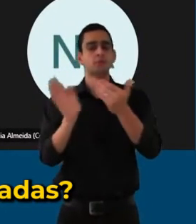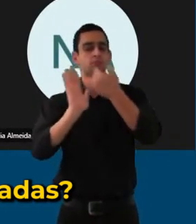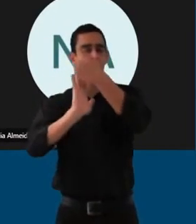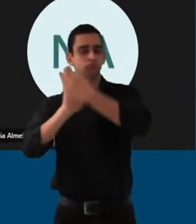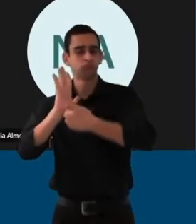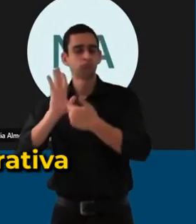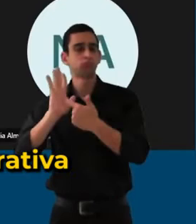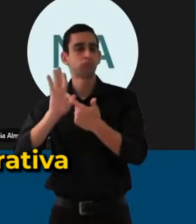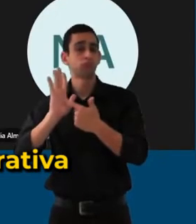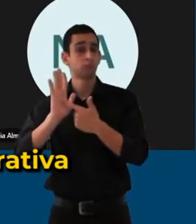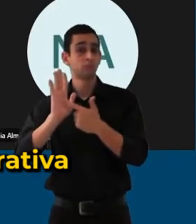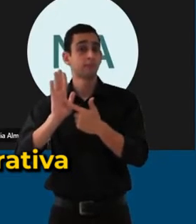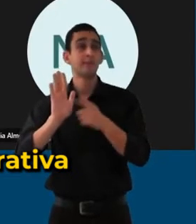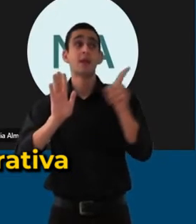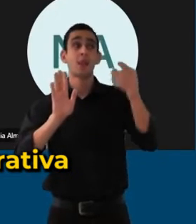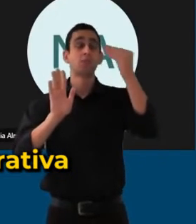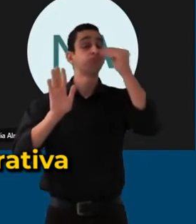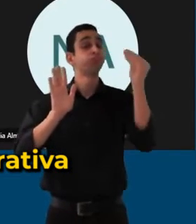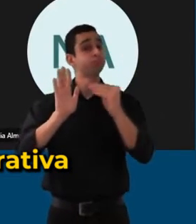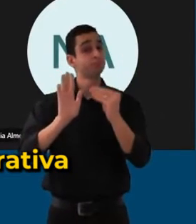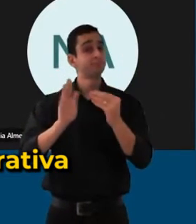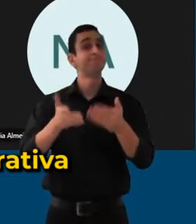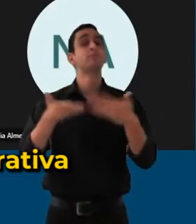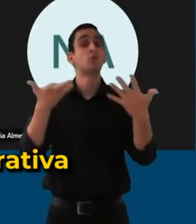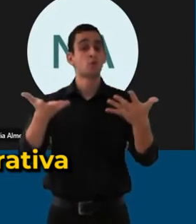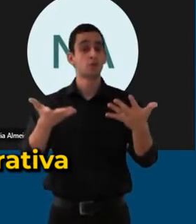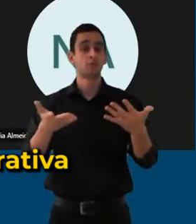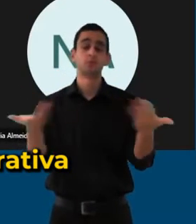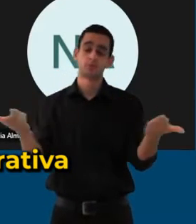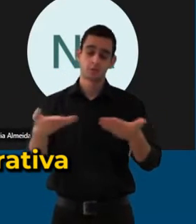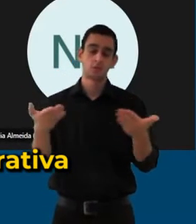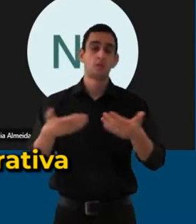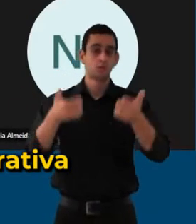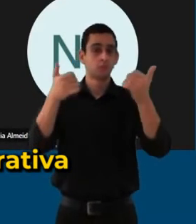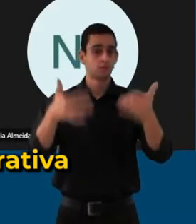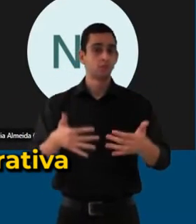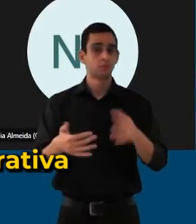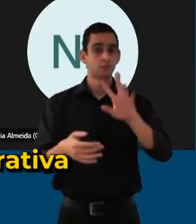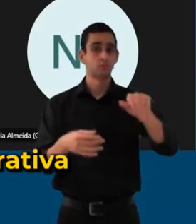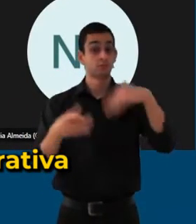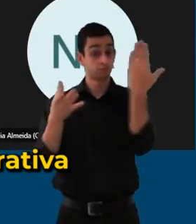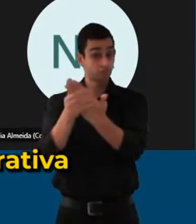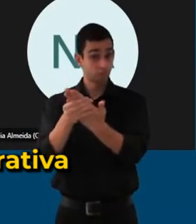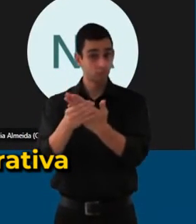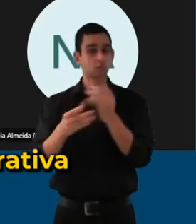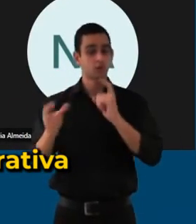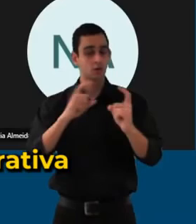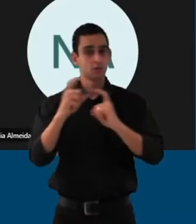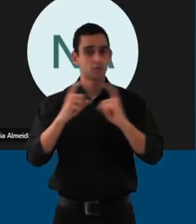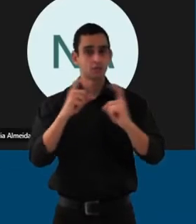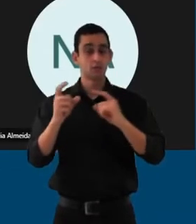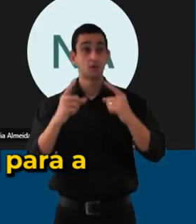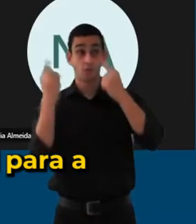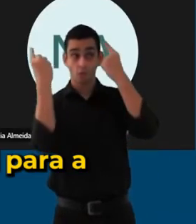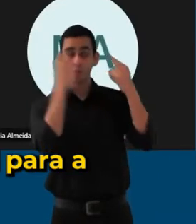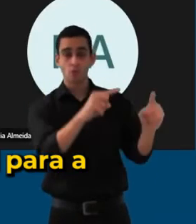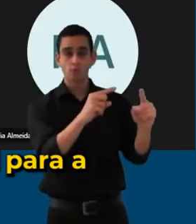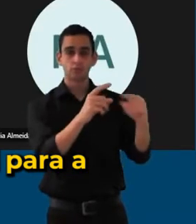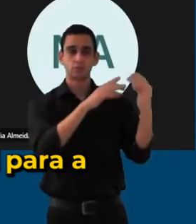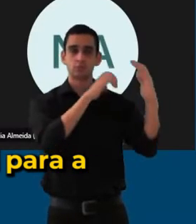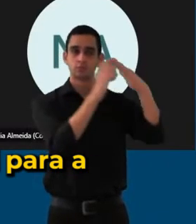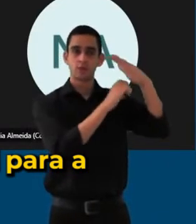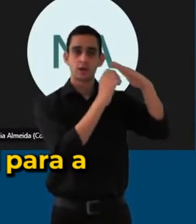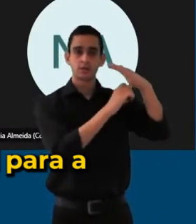não tomadas? Bom, aí a gente vai entrar na própria ação administrativa do órgão ambiental, que